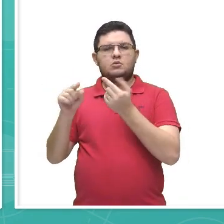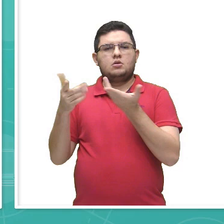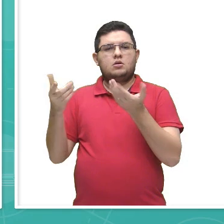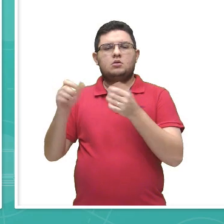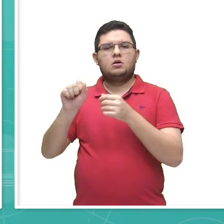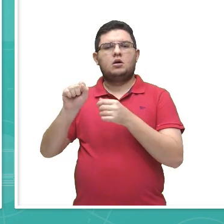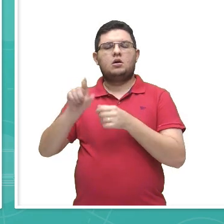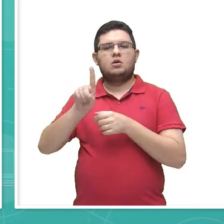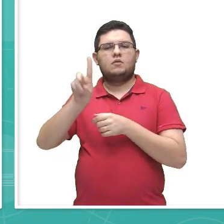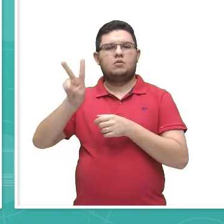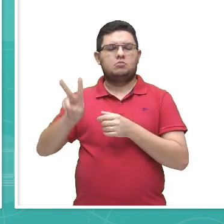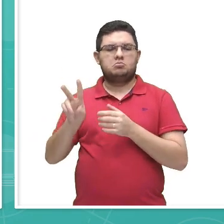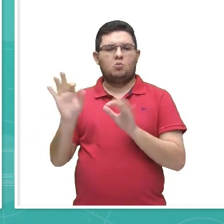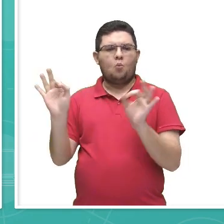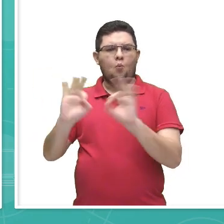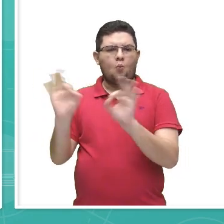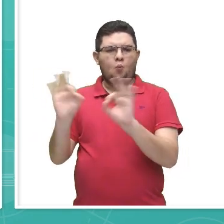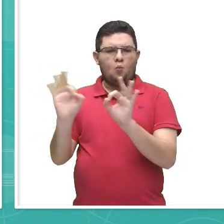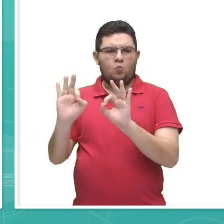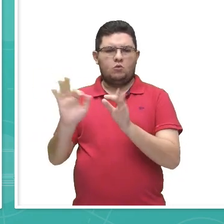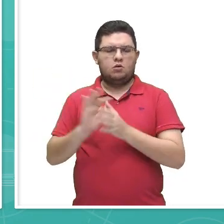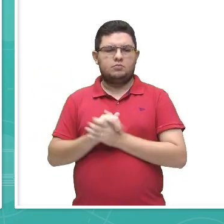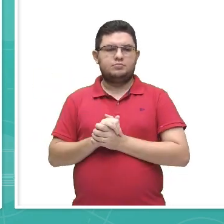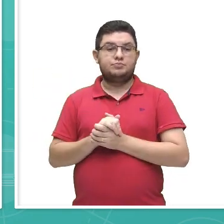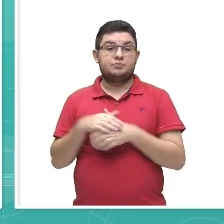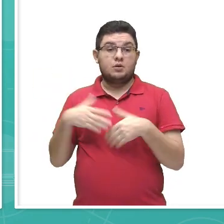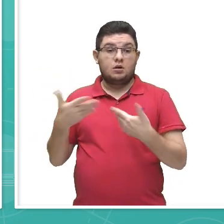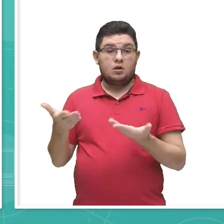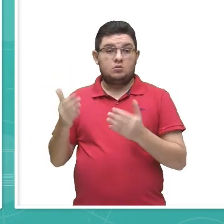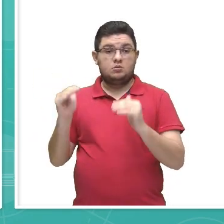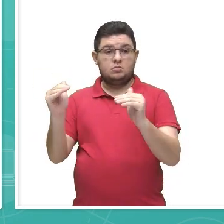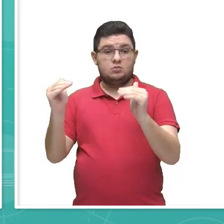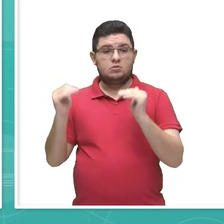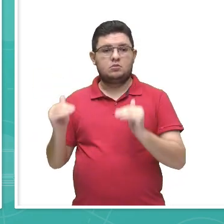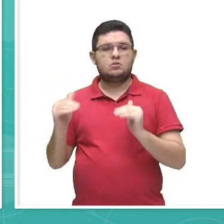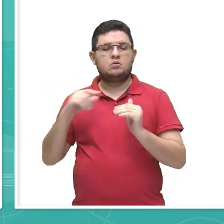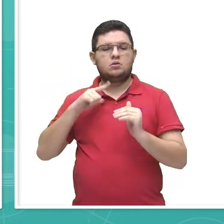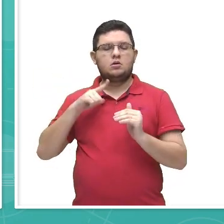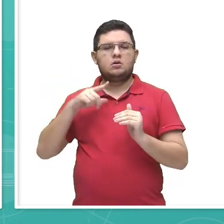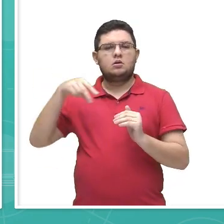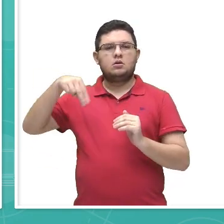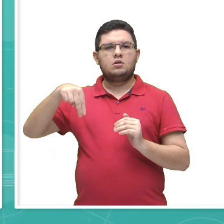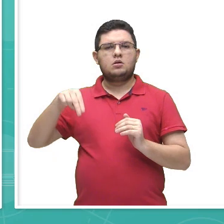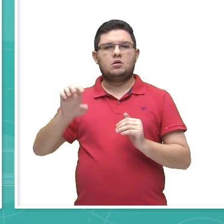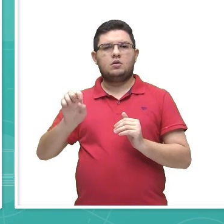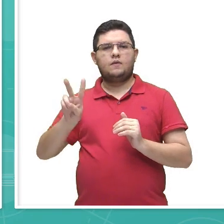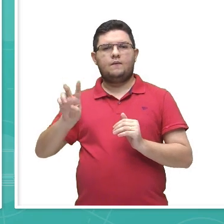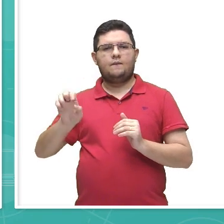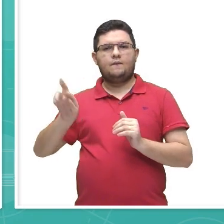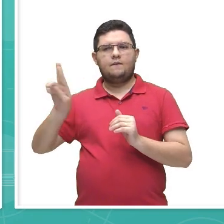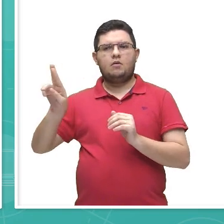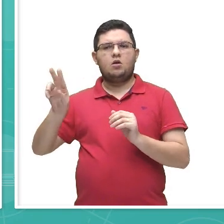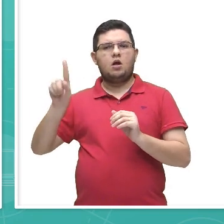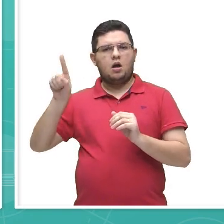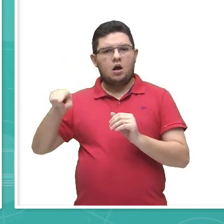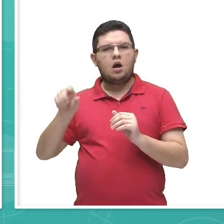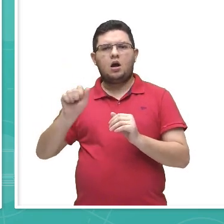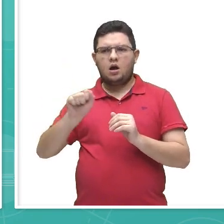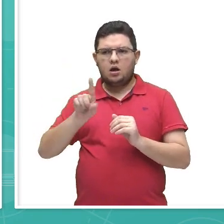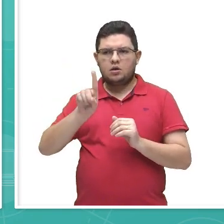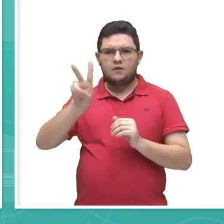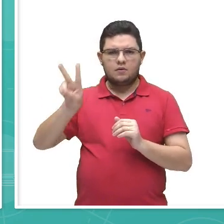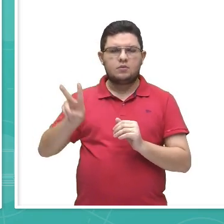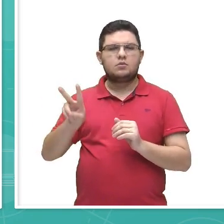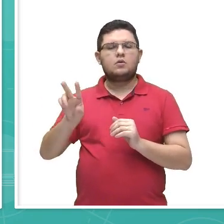verbo, nenhum advérbio aqui no caso, né, dessa frase. Na próxima você tem they never, never, advérbio de frequência?